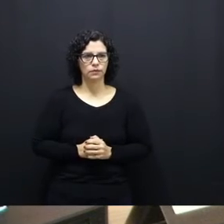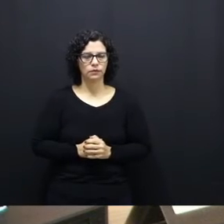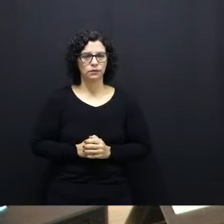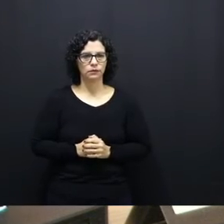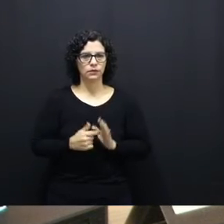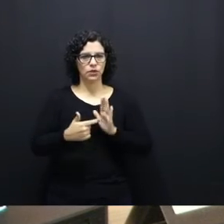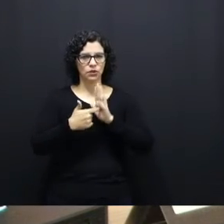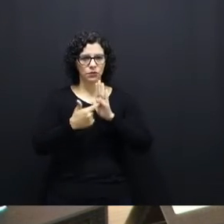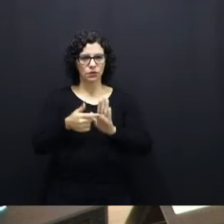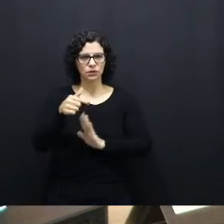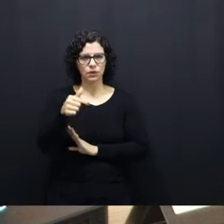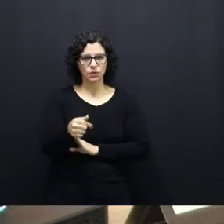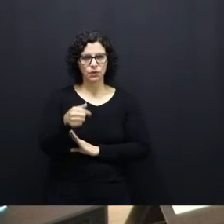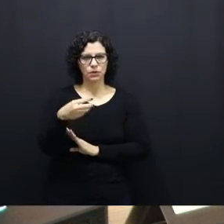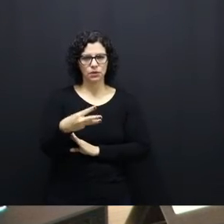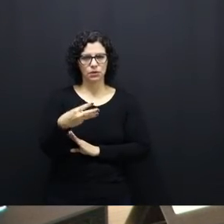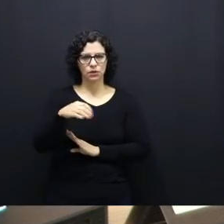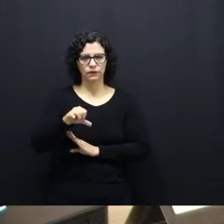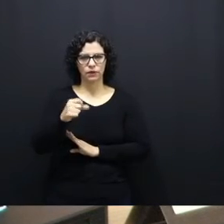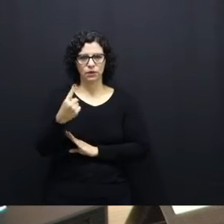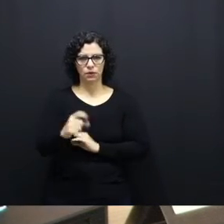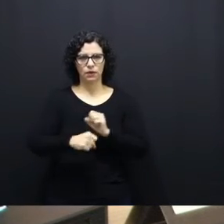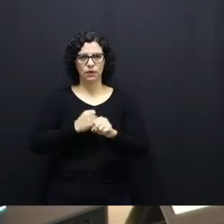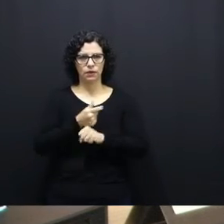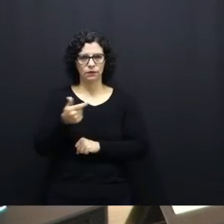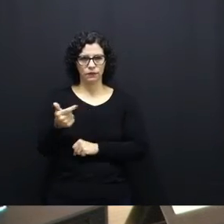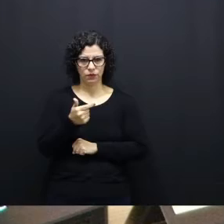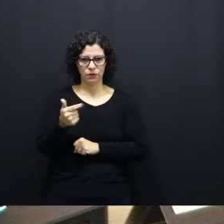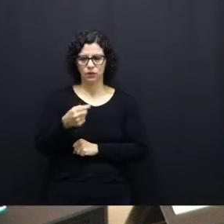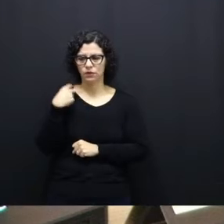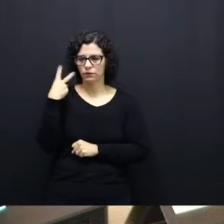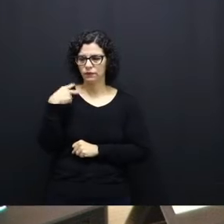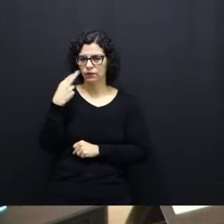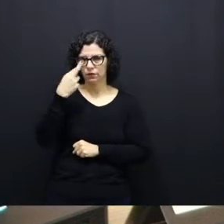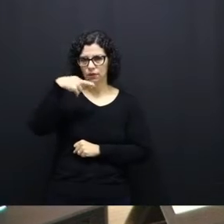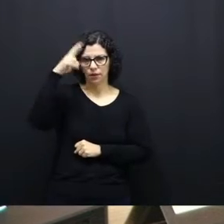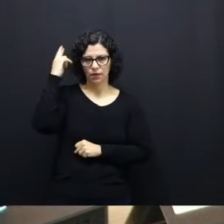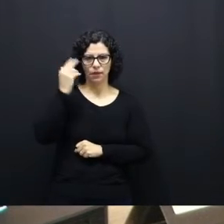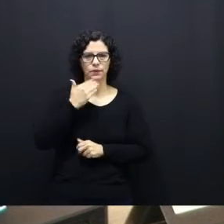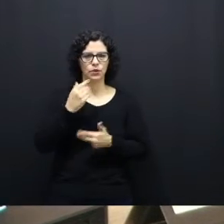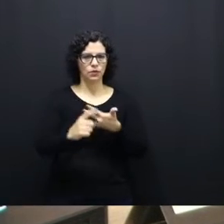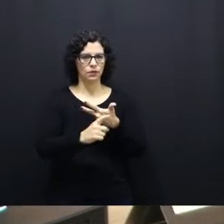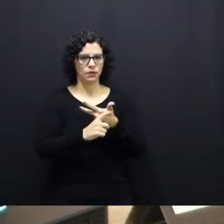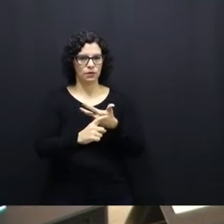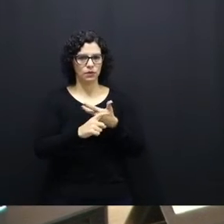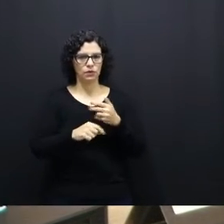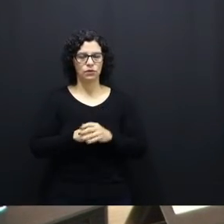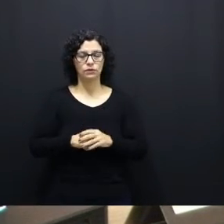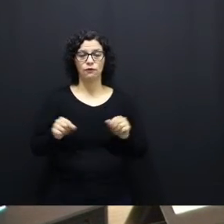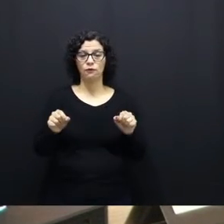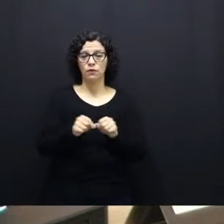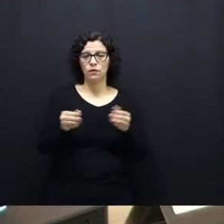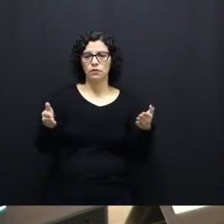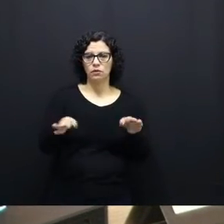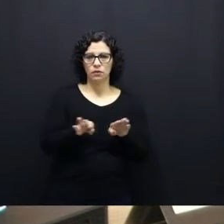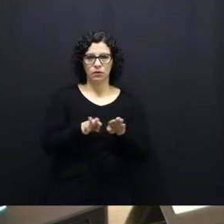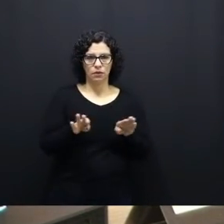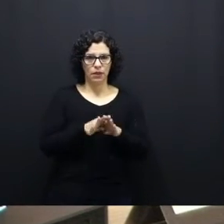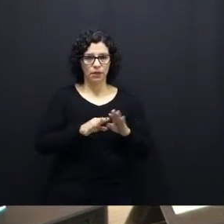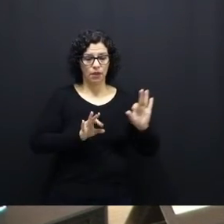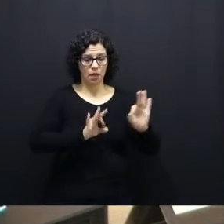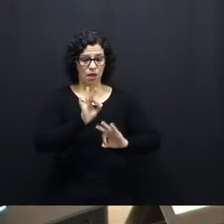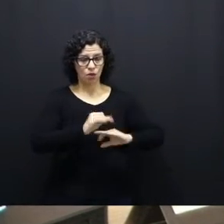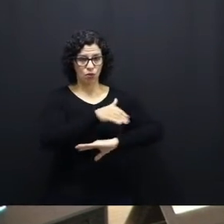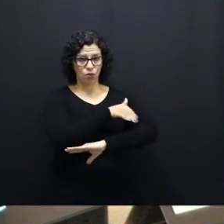a indicação do 7.391 2022 do vereador Renan Machado ao poder executivo que seja feito o serviço de